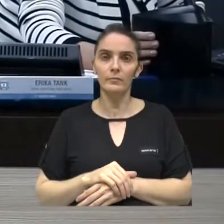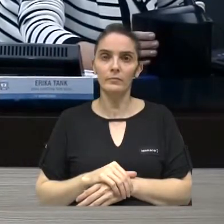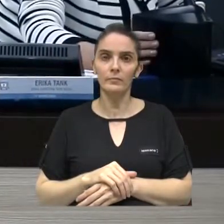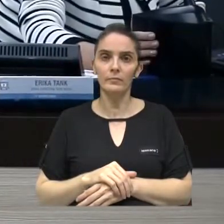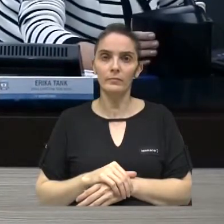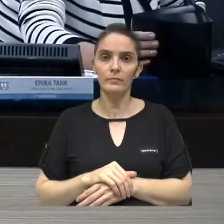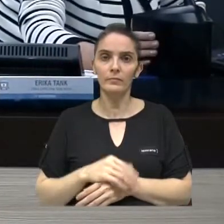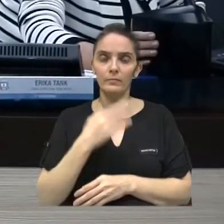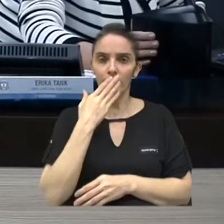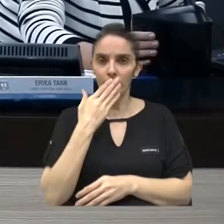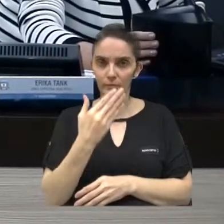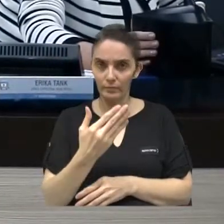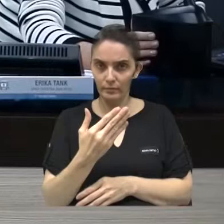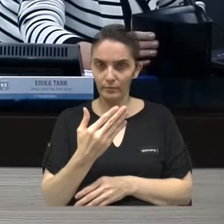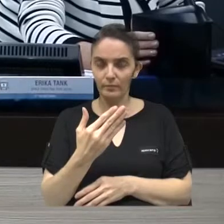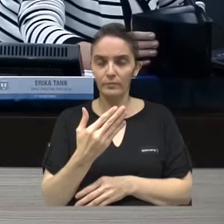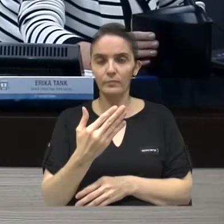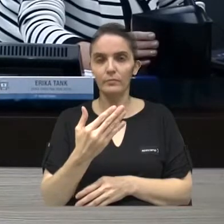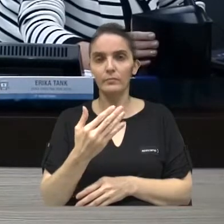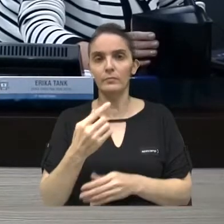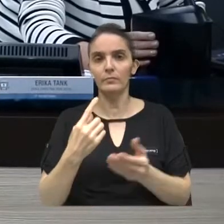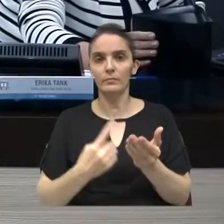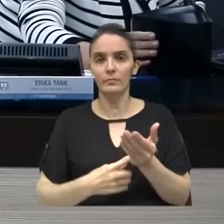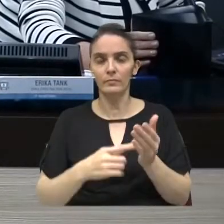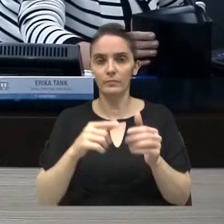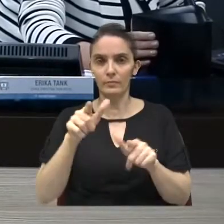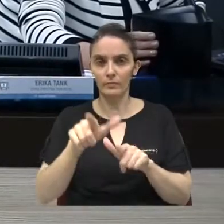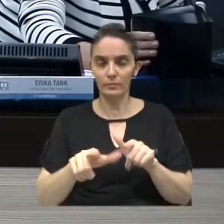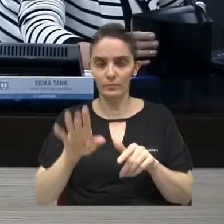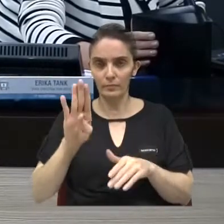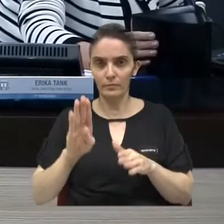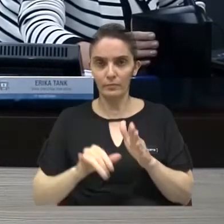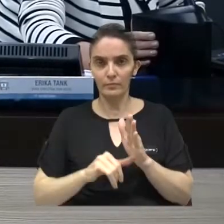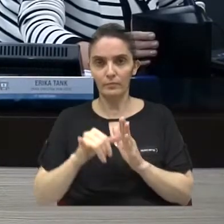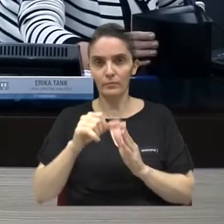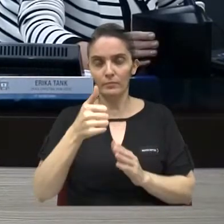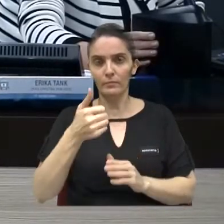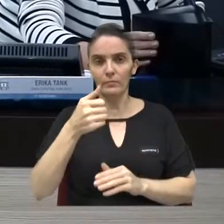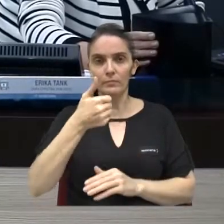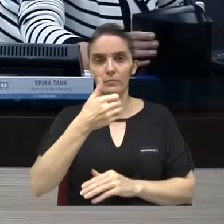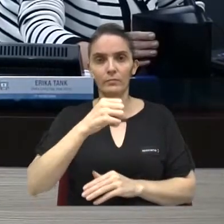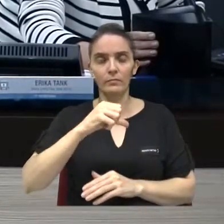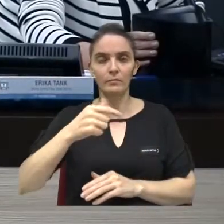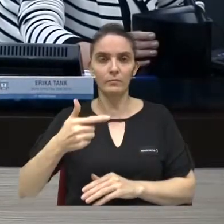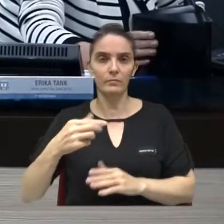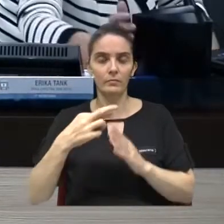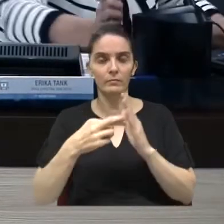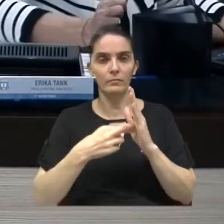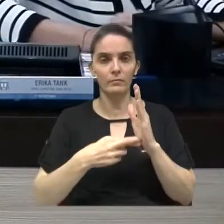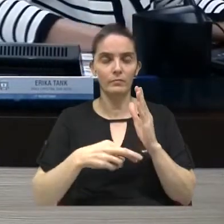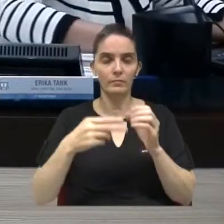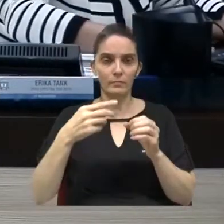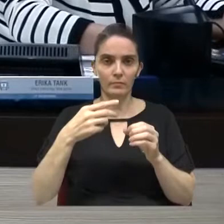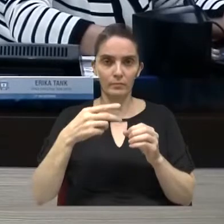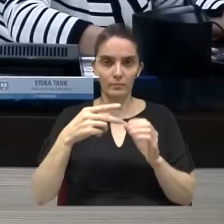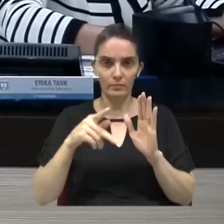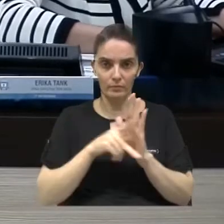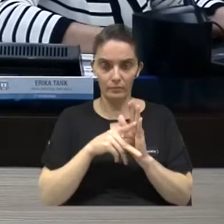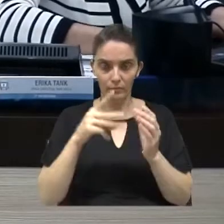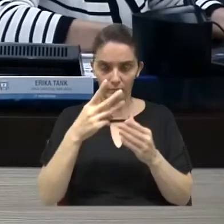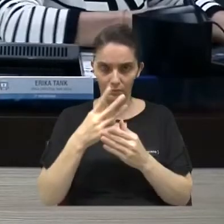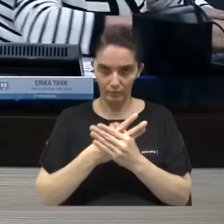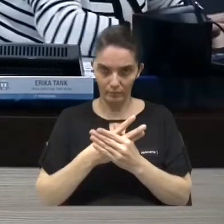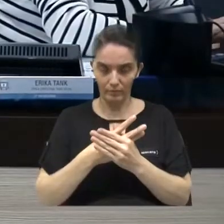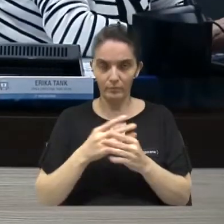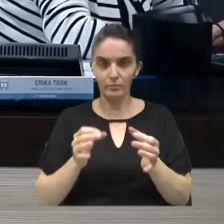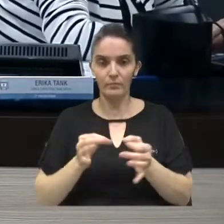Requerimento. Requeremos, com fundamento na letra B do inciso 1 do artigo 192 do Regimento Interno dessa Câmara Municipal de Limeira,